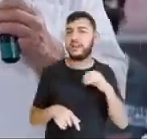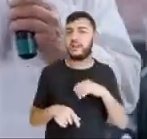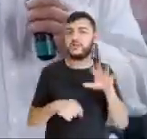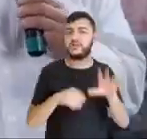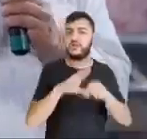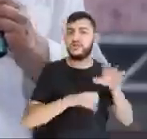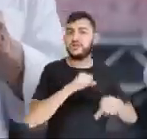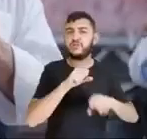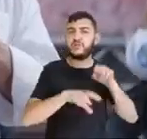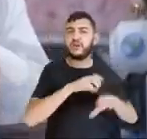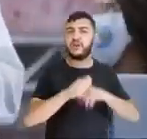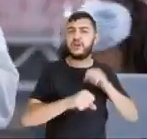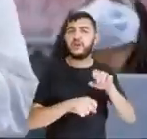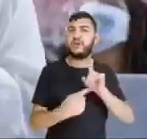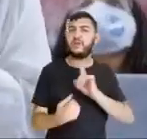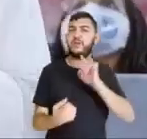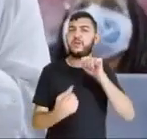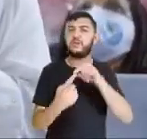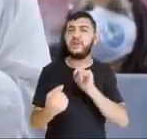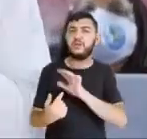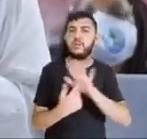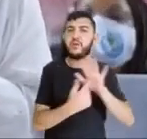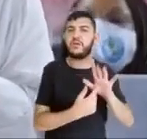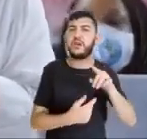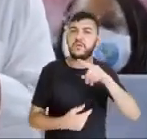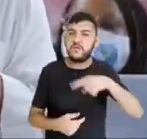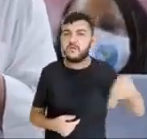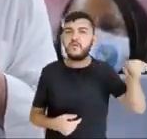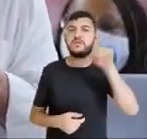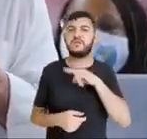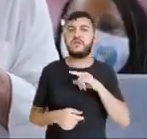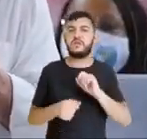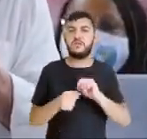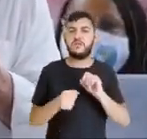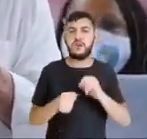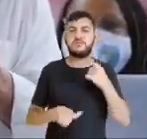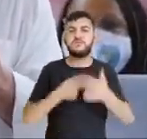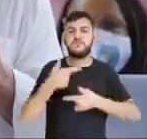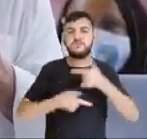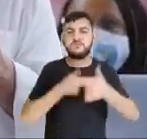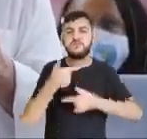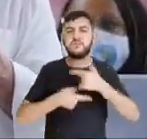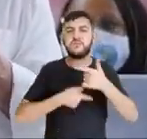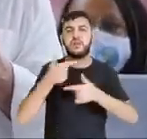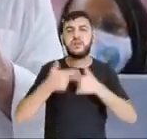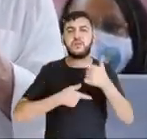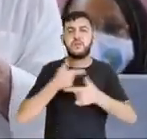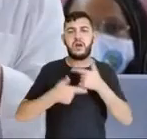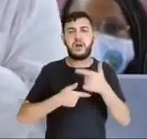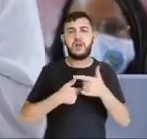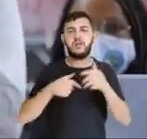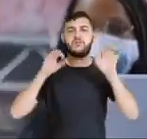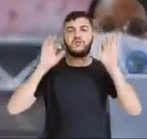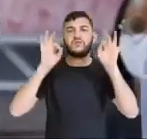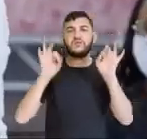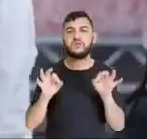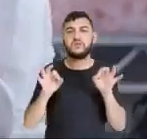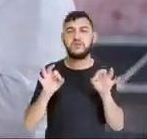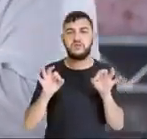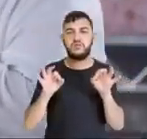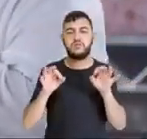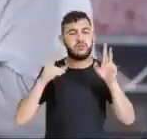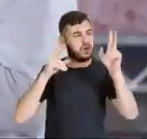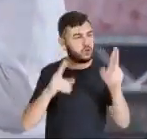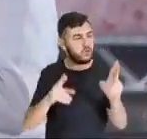Para poder mostrar que vocês fazem desse trabalho de vocês um trabalho digno, como faz um